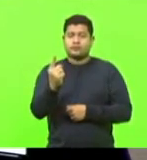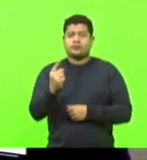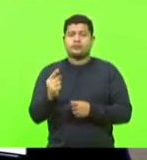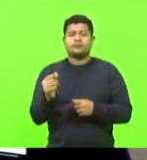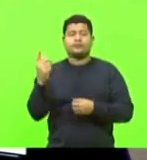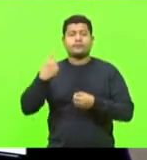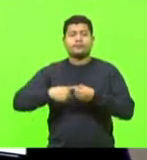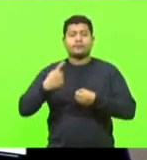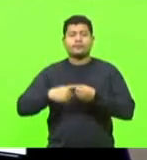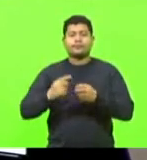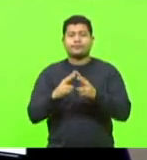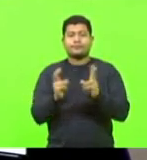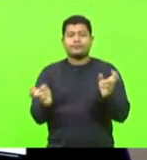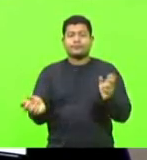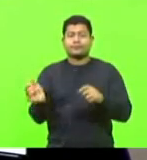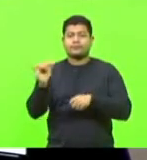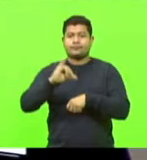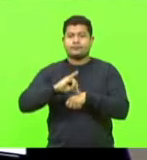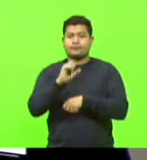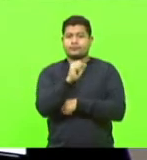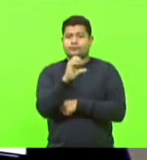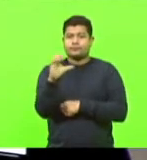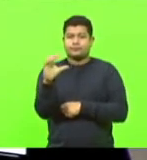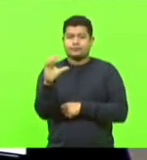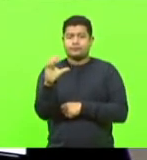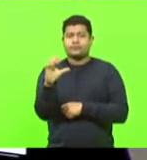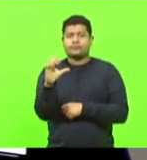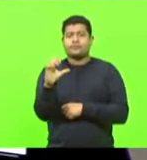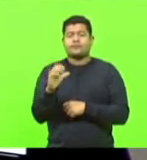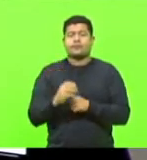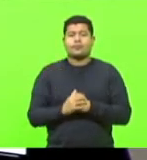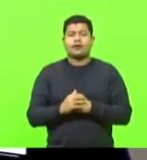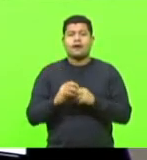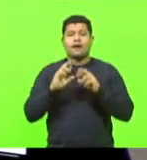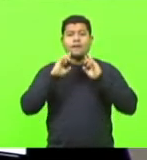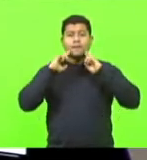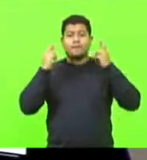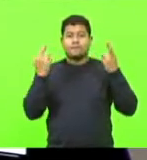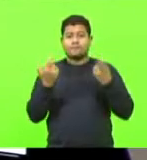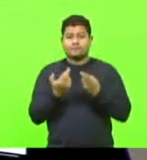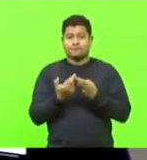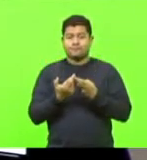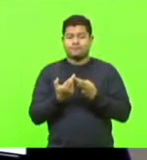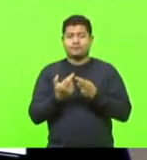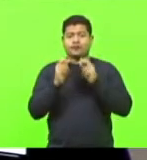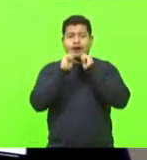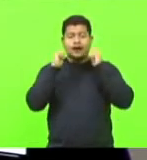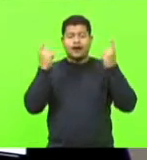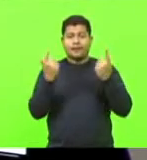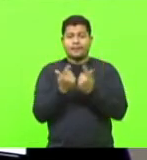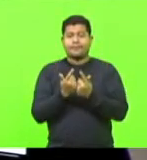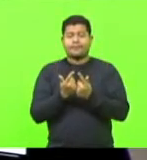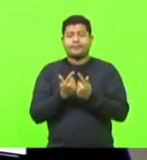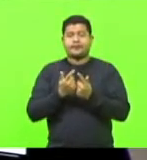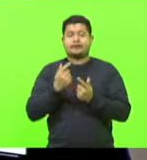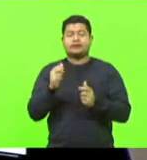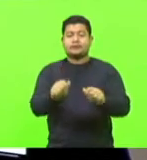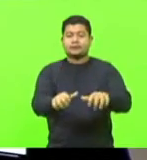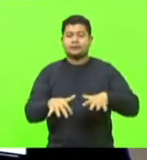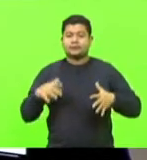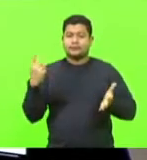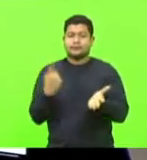de Florianópolis, capital do estado de Santa Catarina, reuniu-se a Assembleia Legislativa em sessão